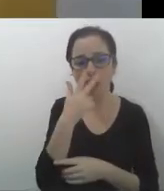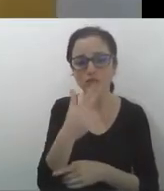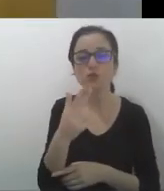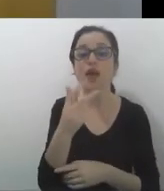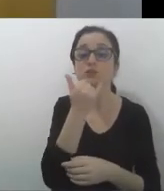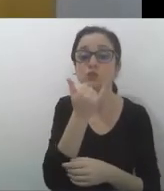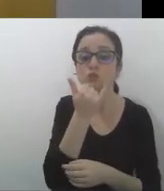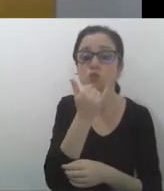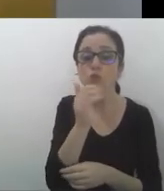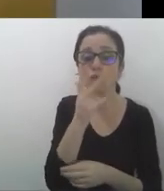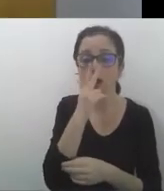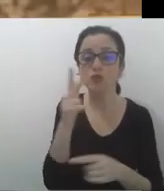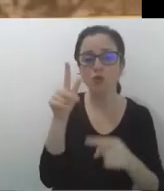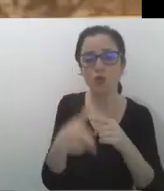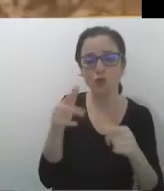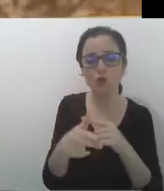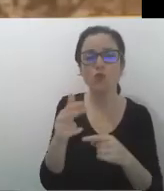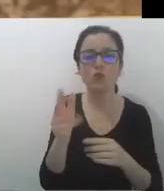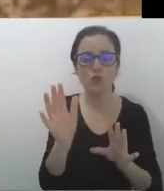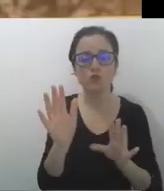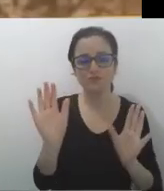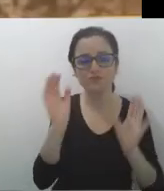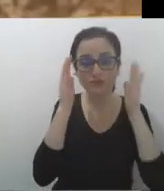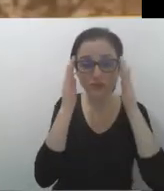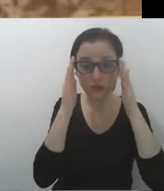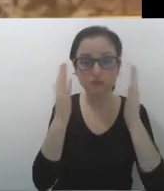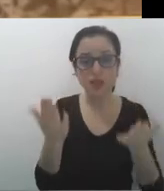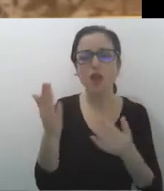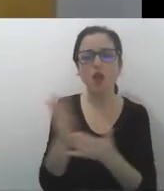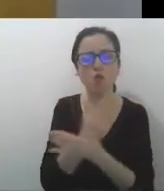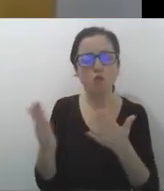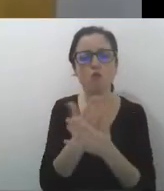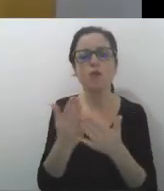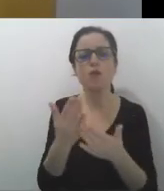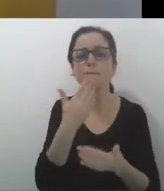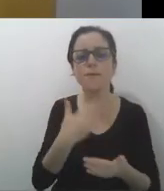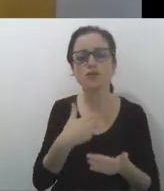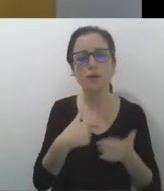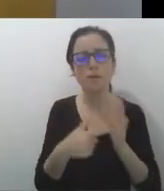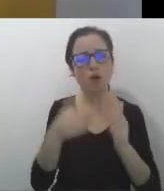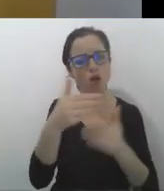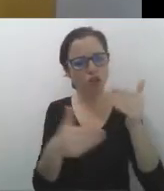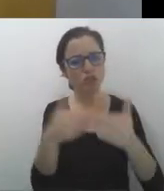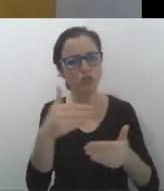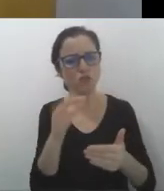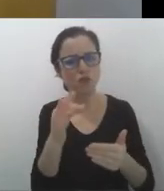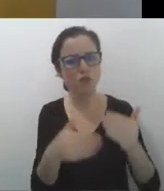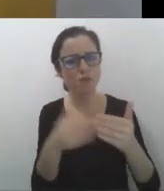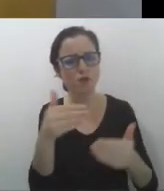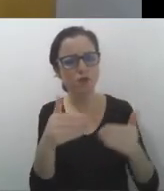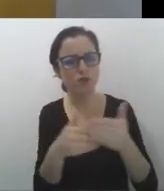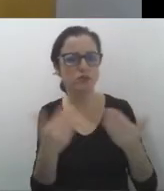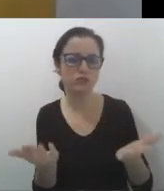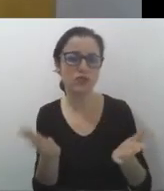lembrando essa. Ah, desculpa interromper. Vai lá, não. Não, eu ia dizer, se mostra as imagens, porque algumas pessoas